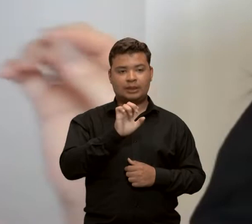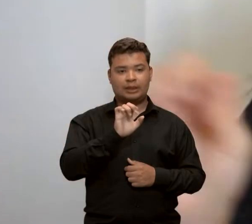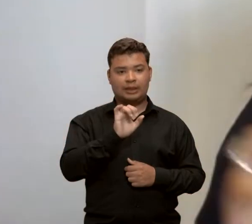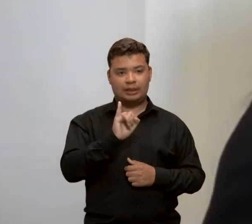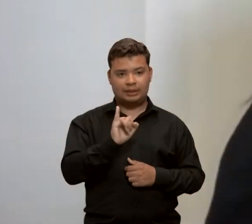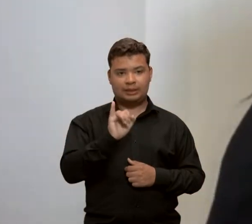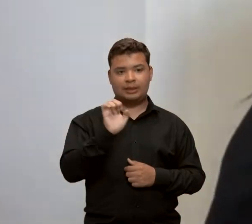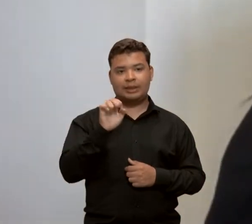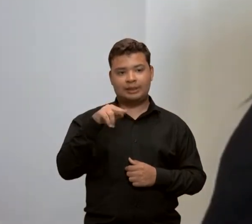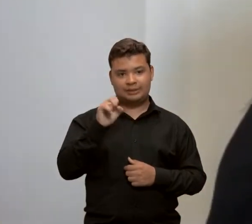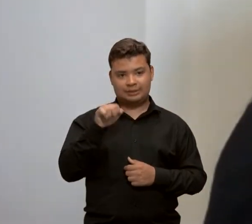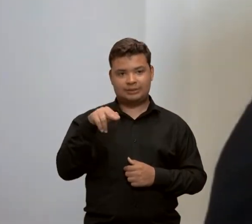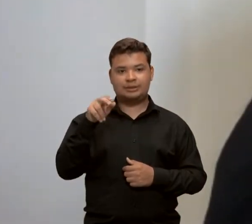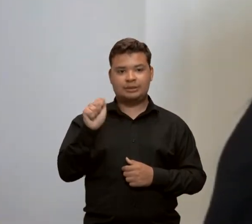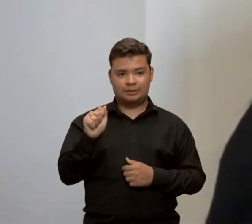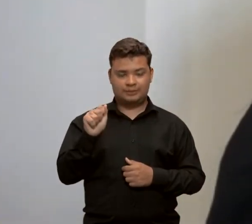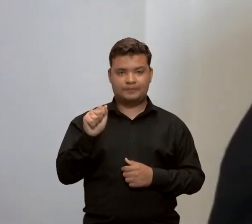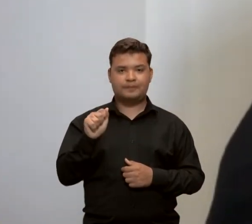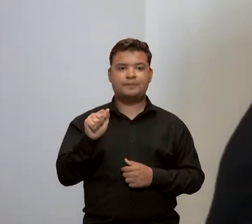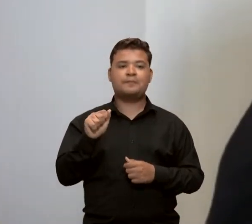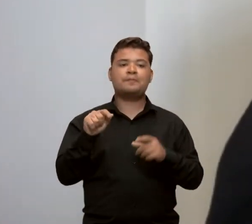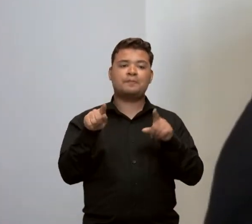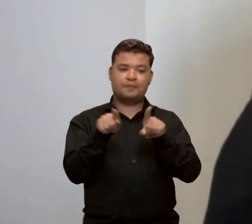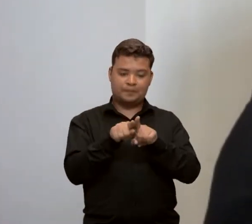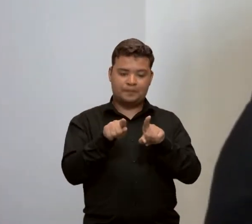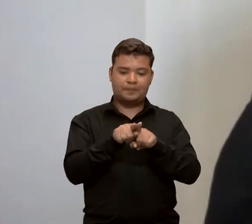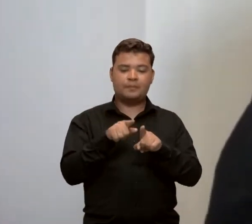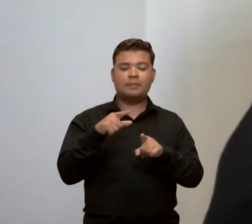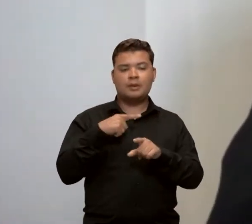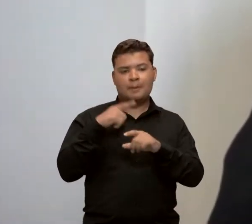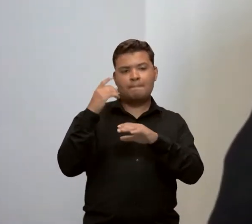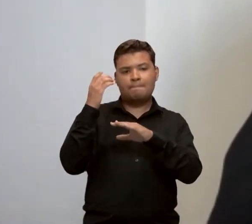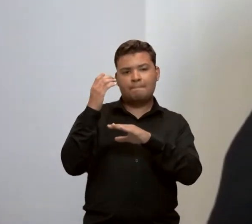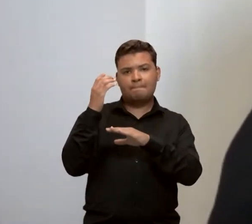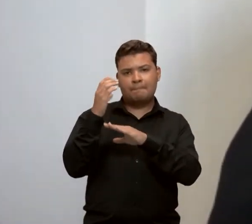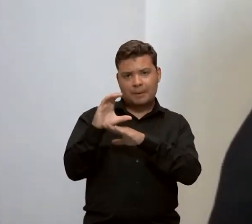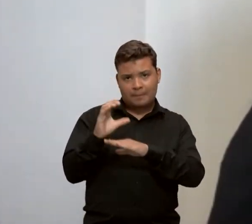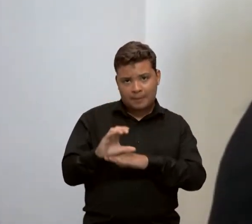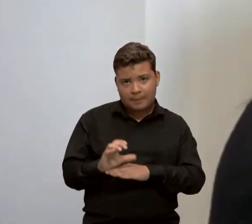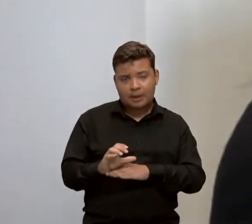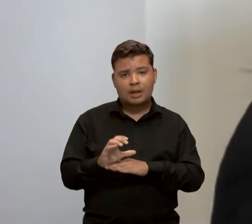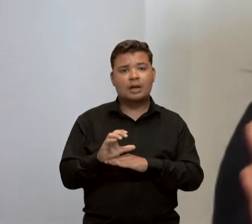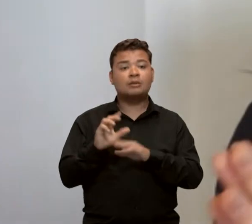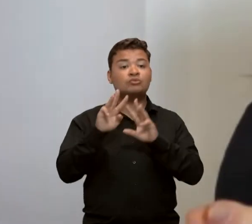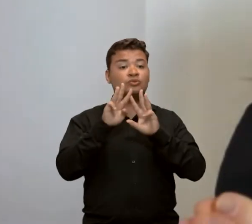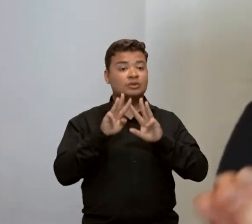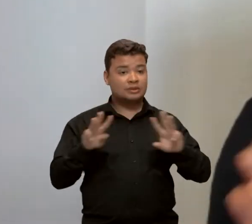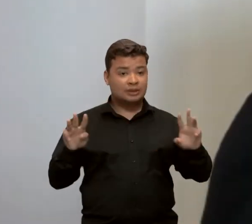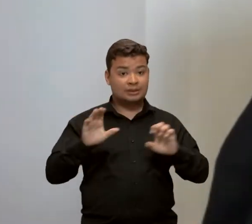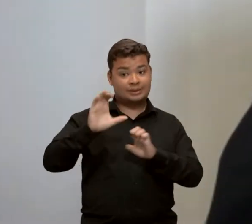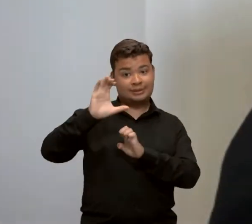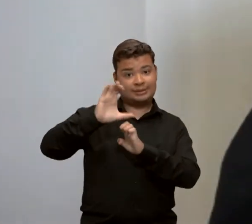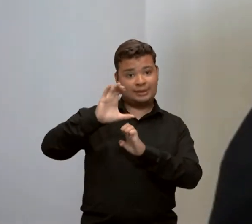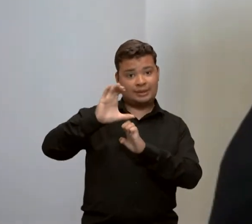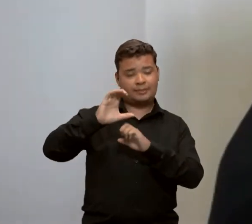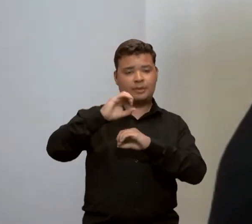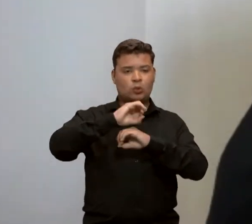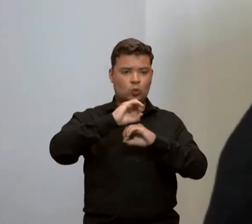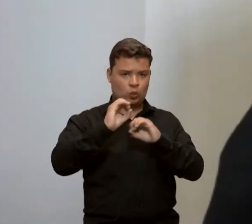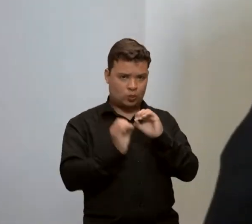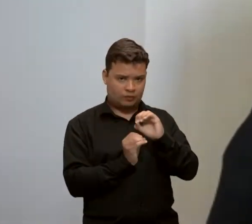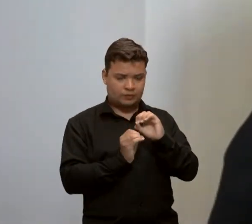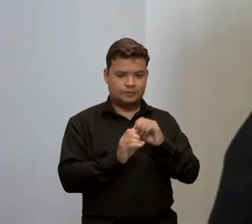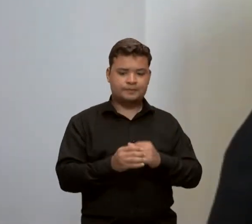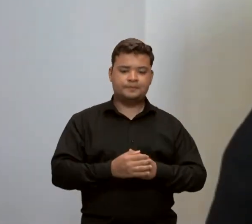@EIEncena, e nós também faremos publicações periódicas no próprio site do CEPAI UFG. Para